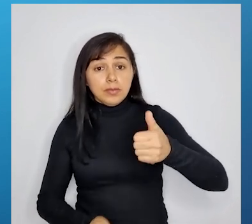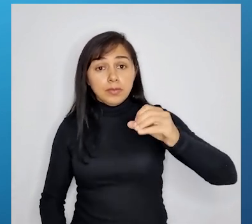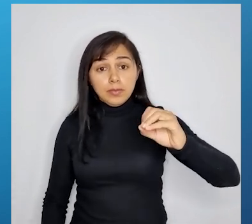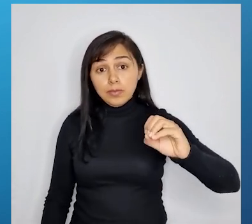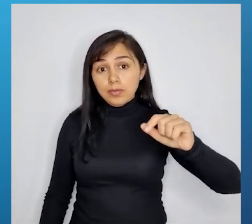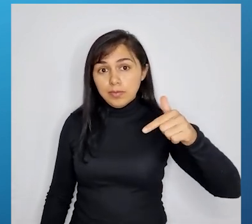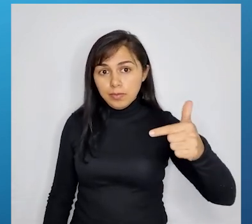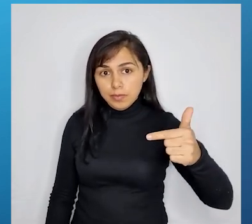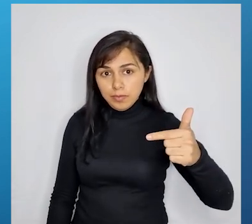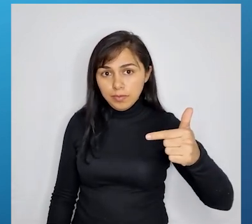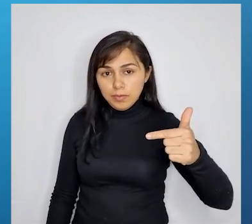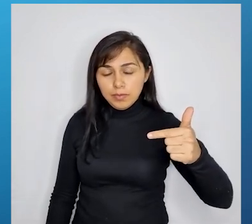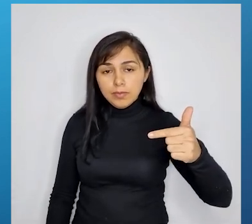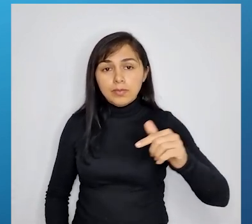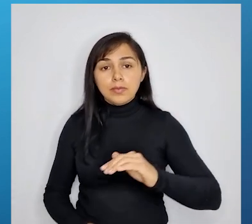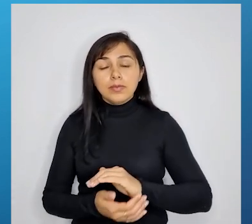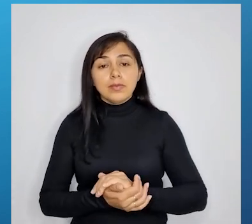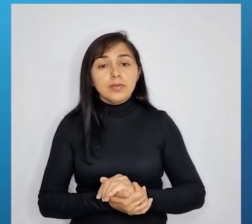102